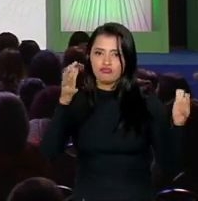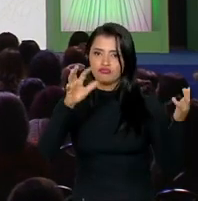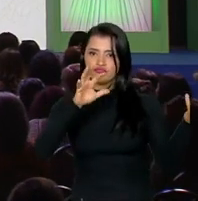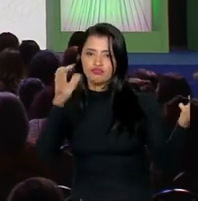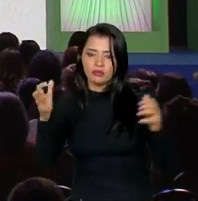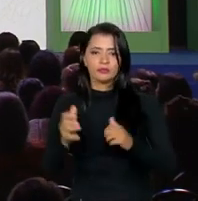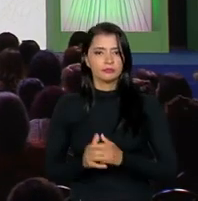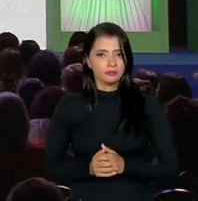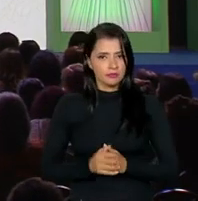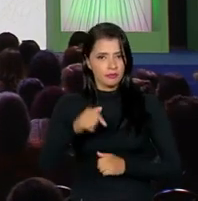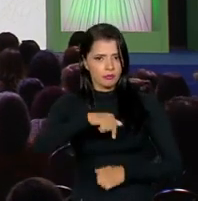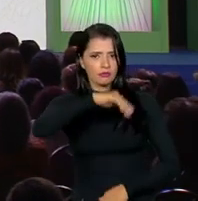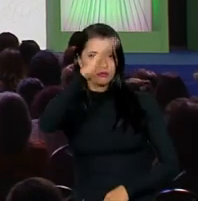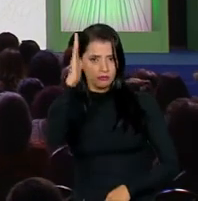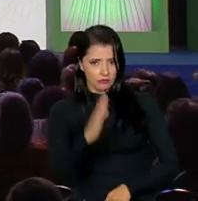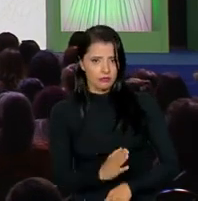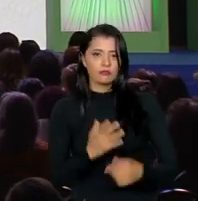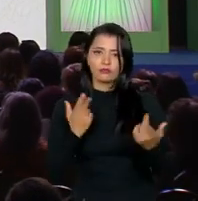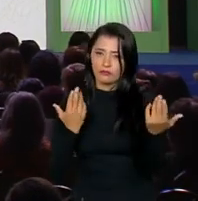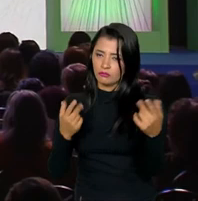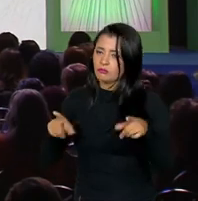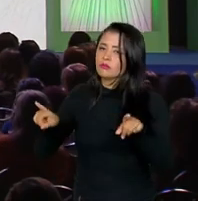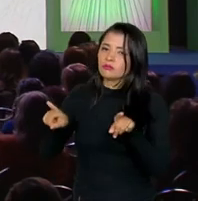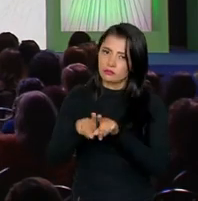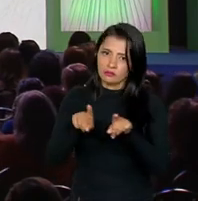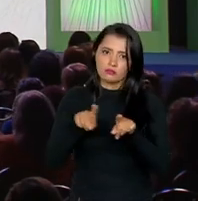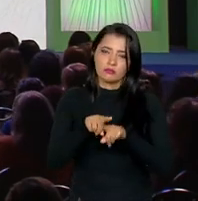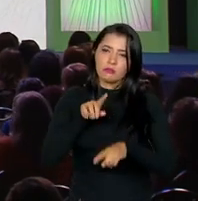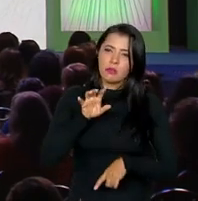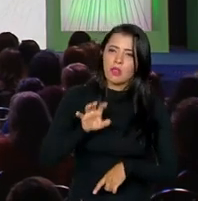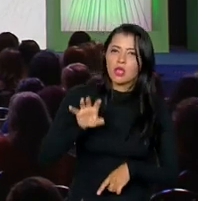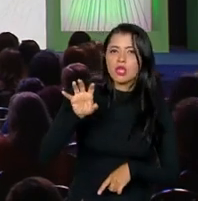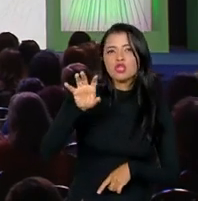E no Brasil também é assim. Nas regiões